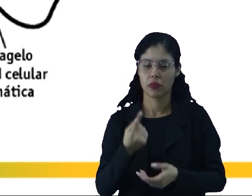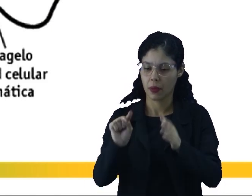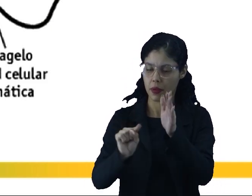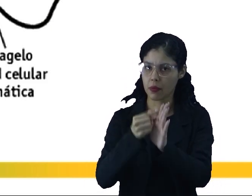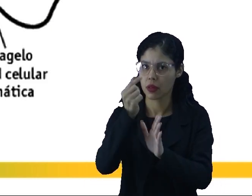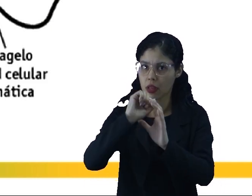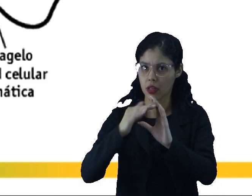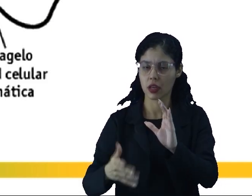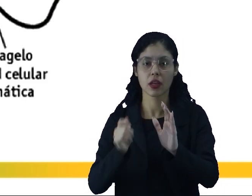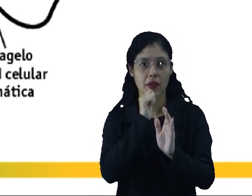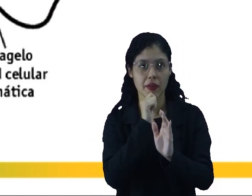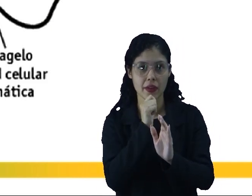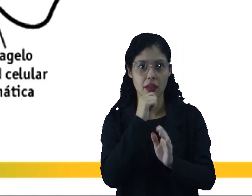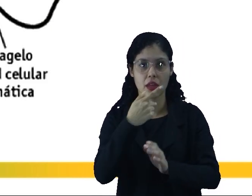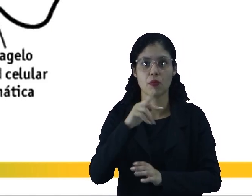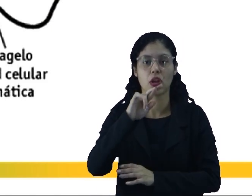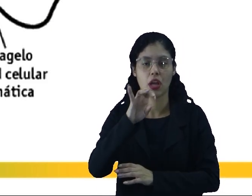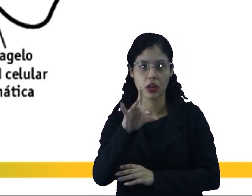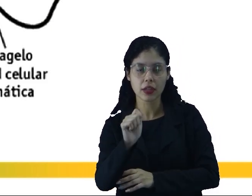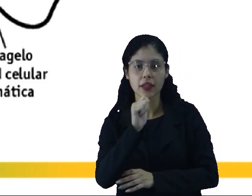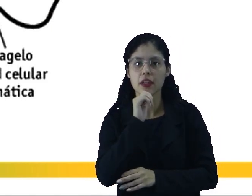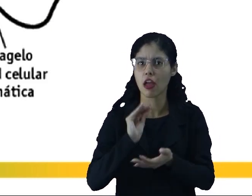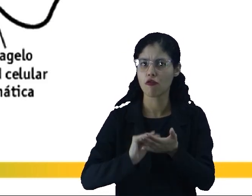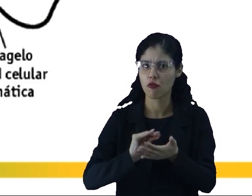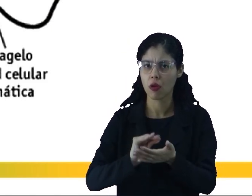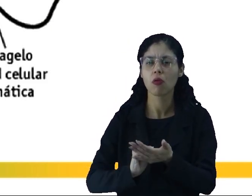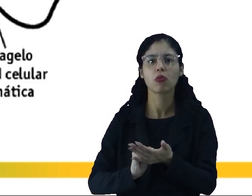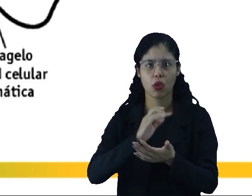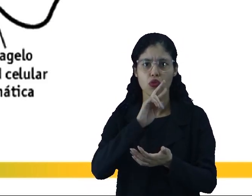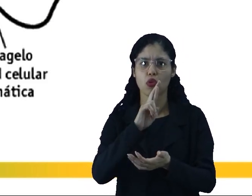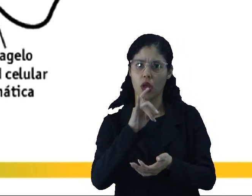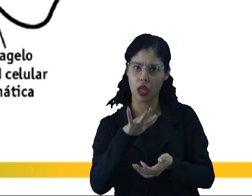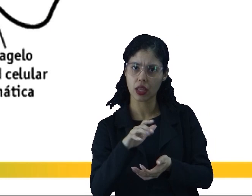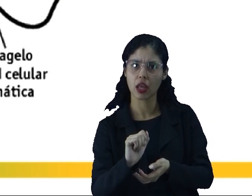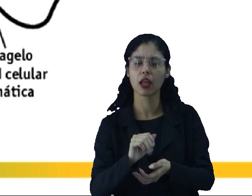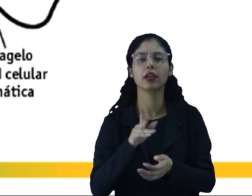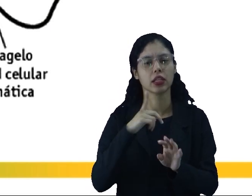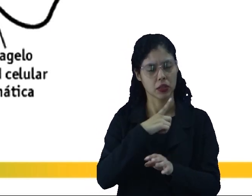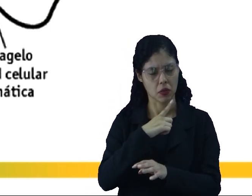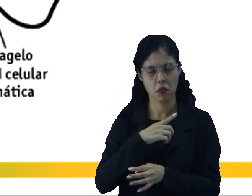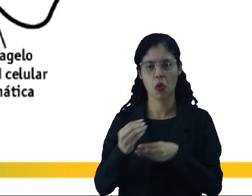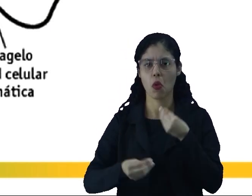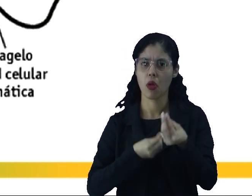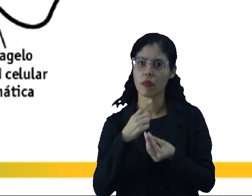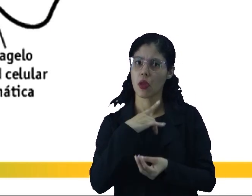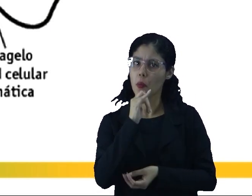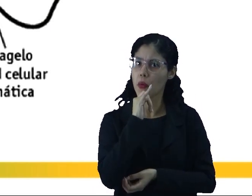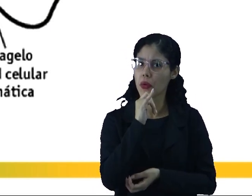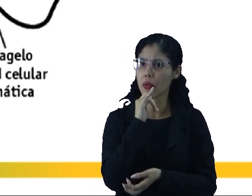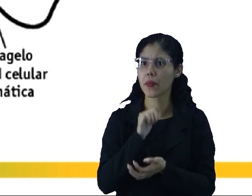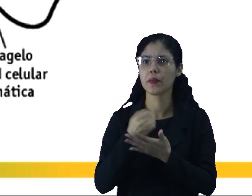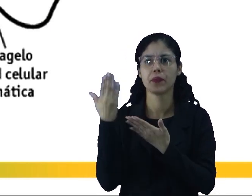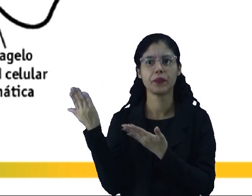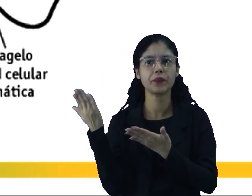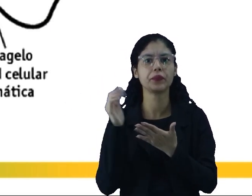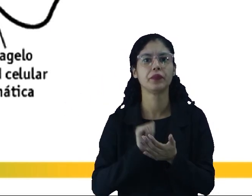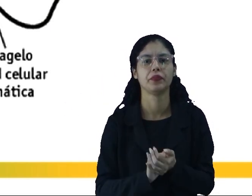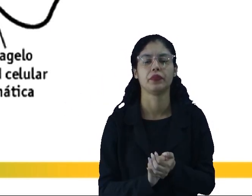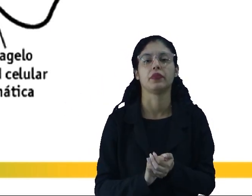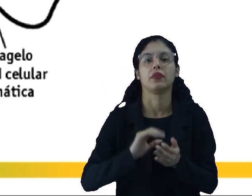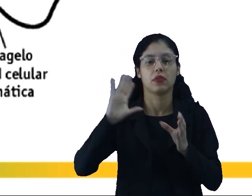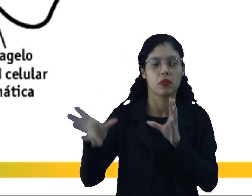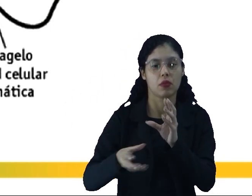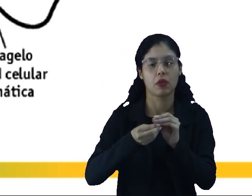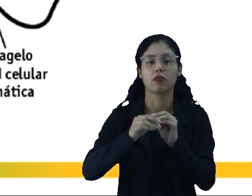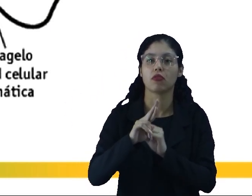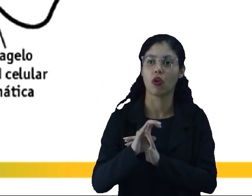das características das células procarióticas é a ausência de organelas membranosas, como a gente tem, por exemplo, na célula eucariótica, o